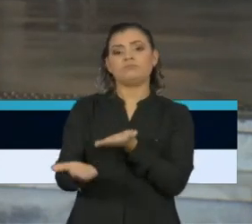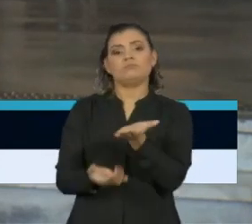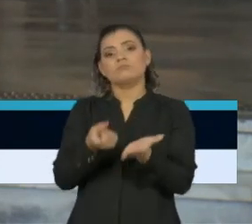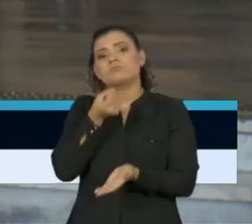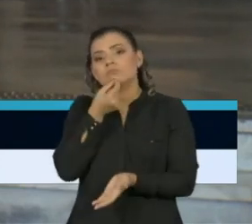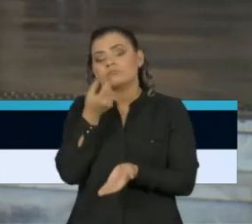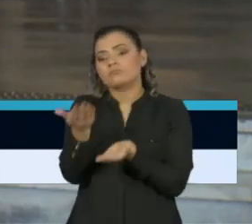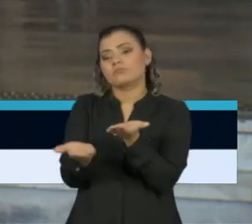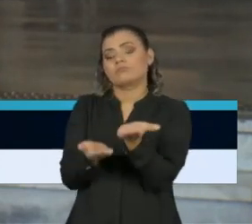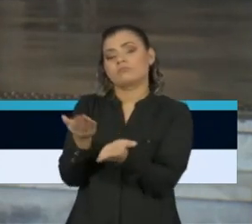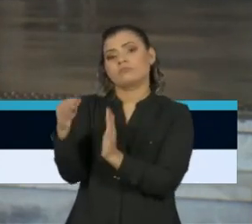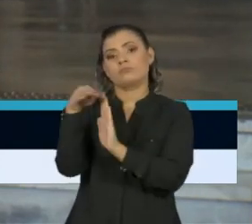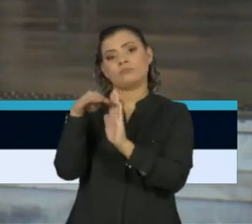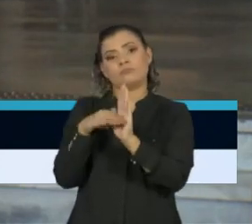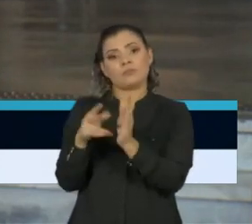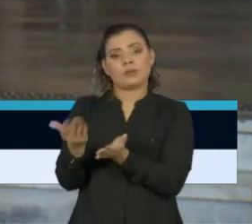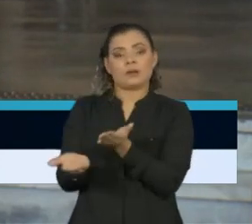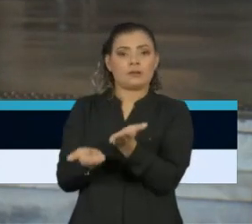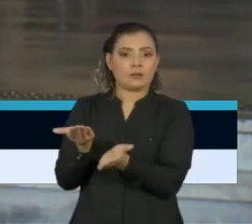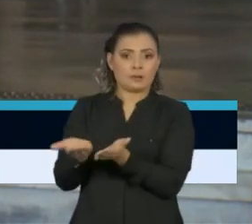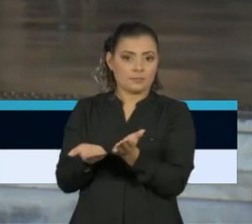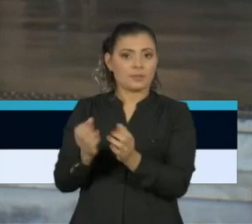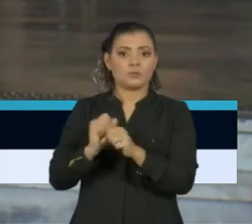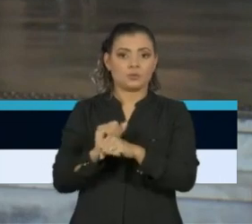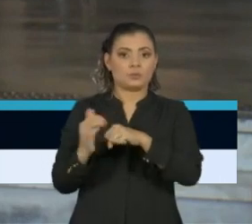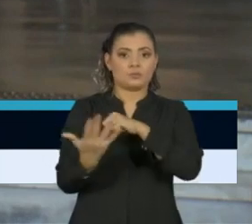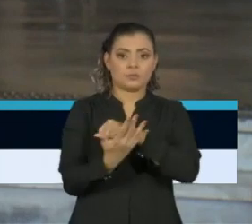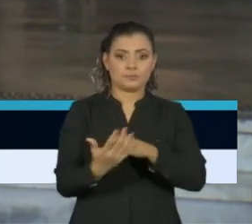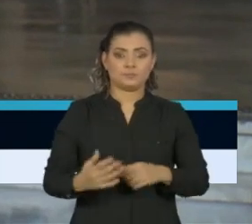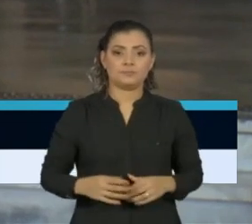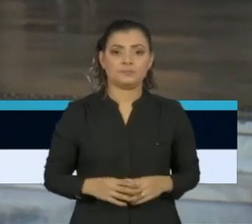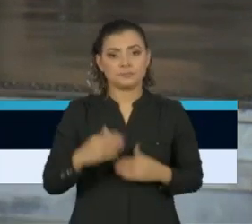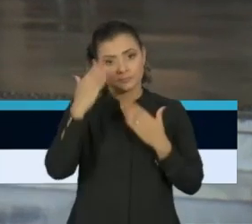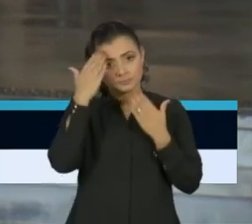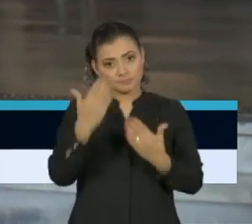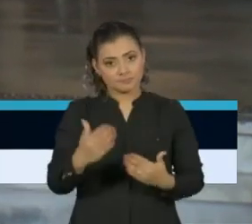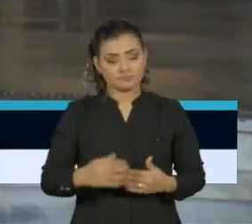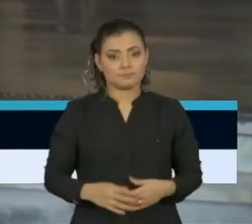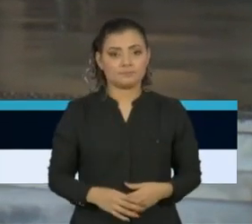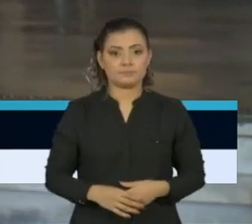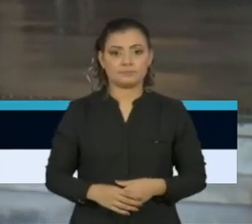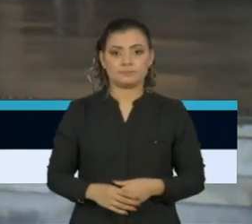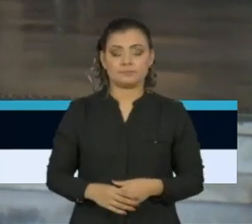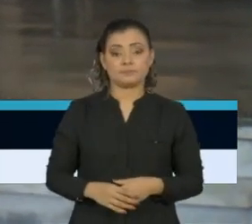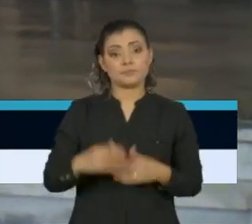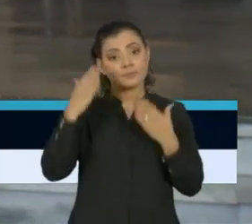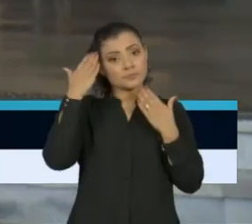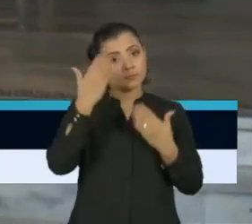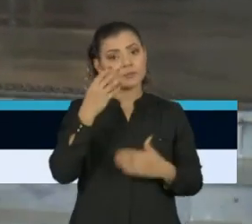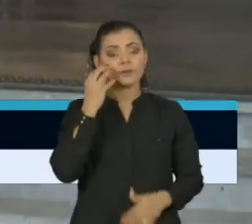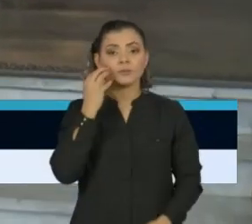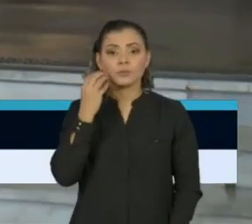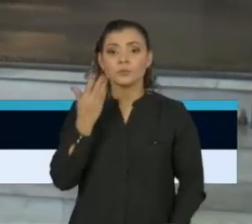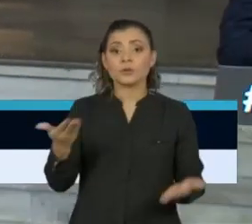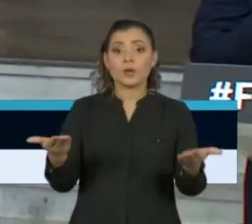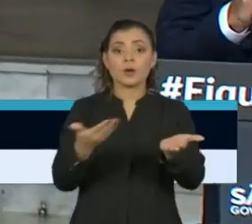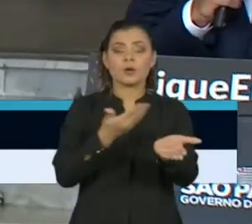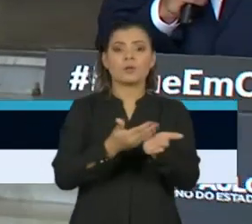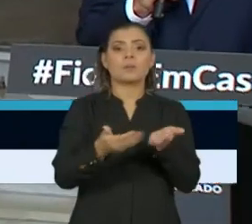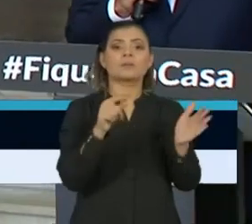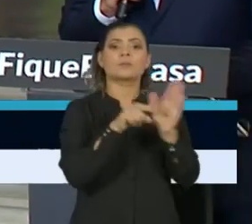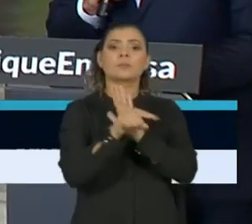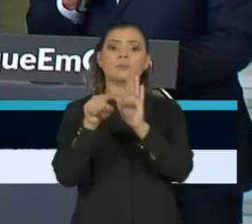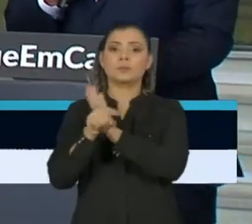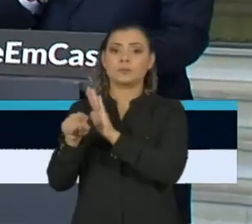medicamento no protocolo de tratamento da Covid-19. Muito obrigado. Obrigado, Bruno Covas. Vamos agora às